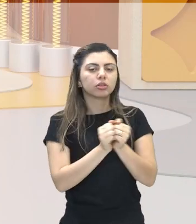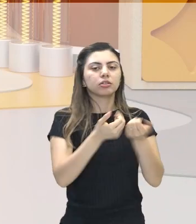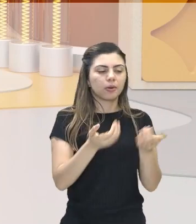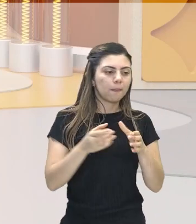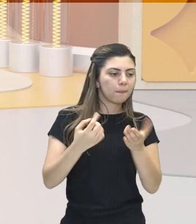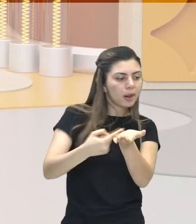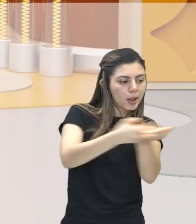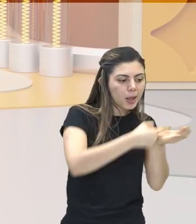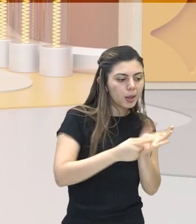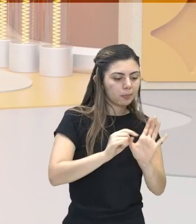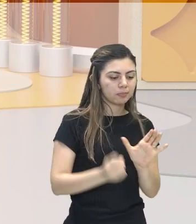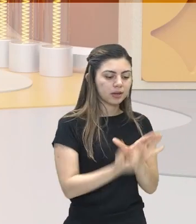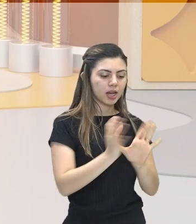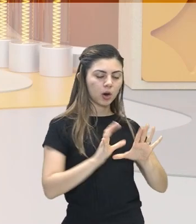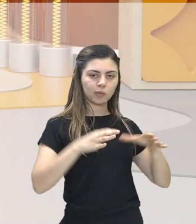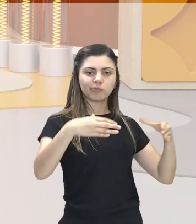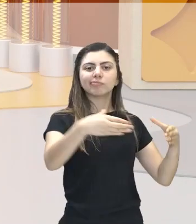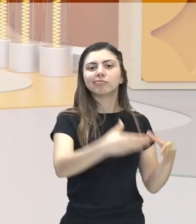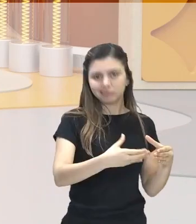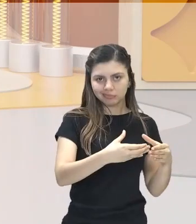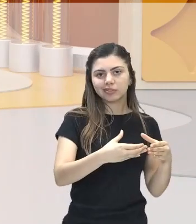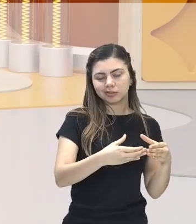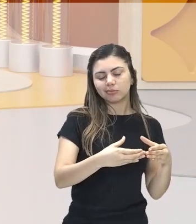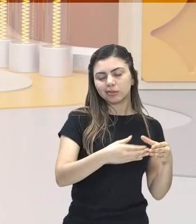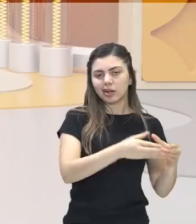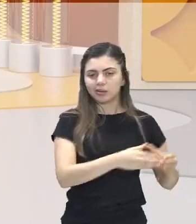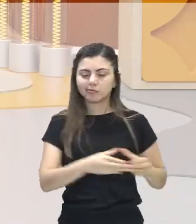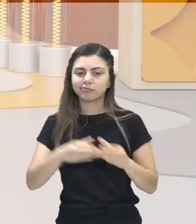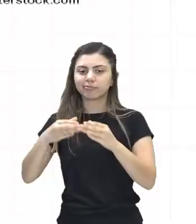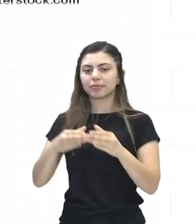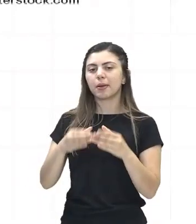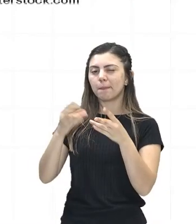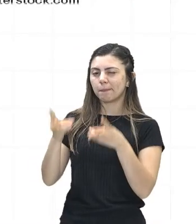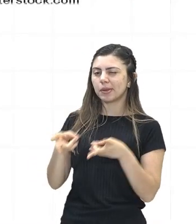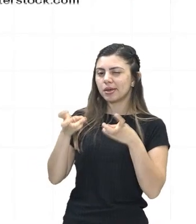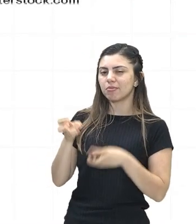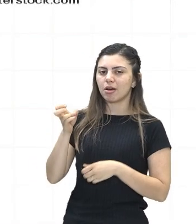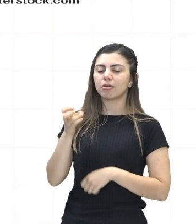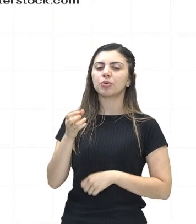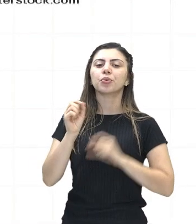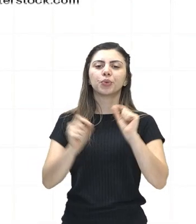cultural e acaba se formando essas comunidades imigrantes, como a gente vai ver nessa tela aí agora,